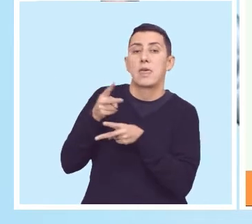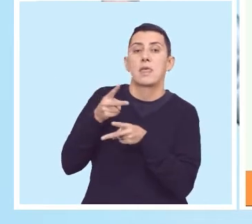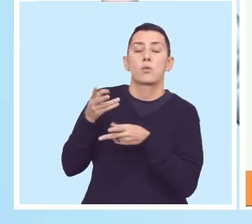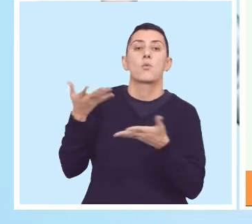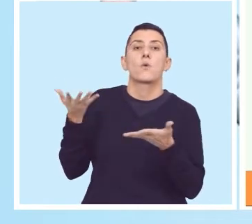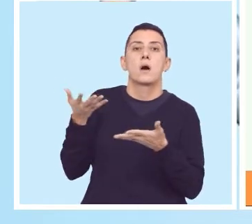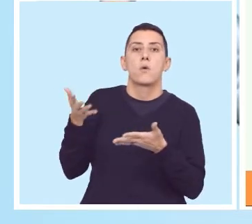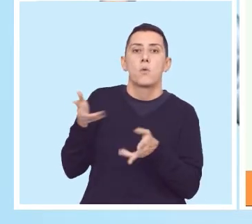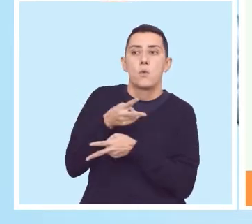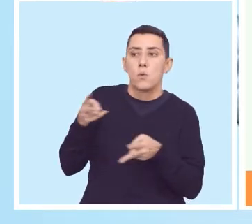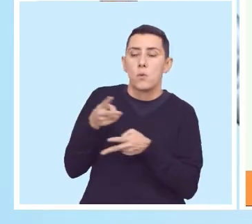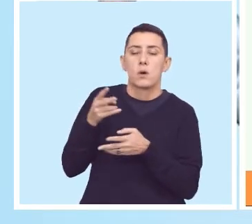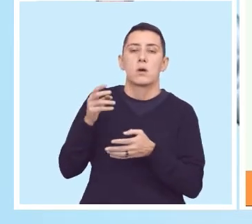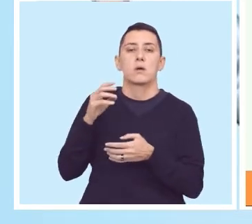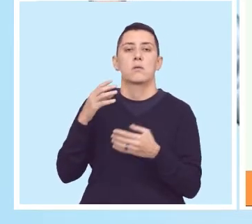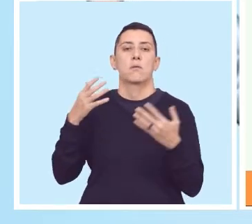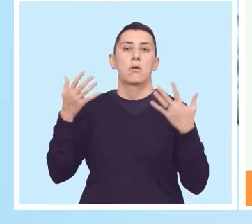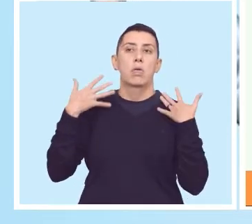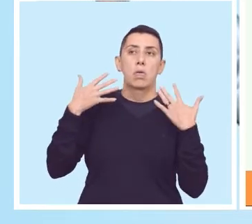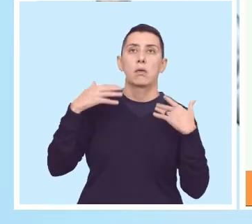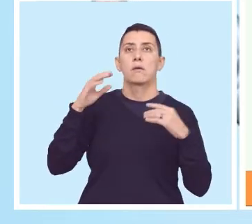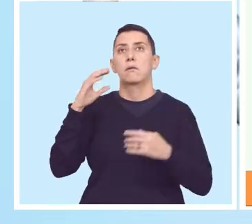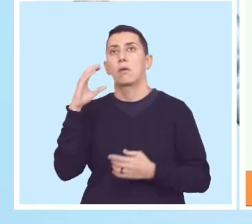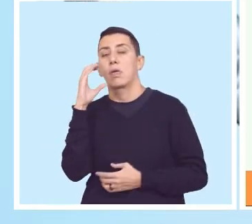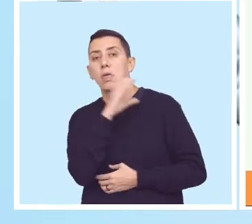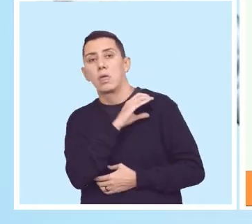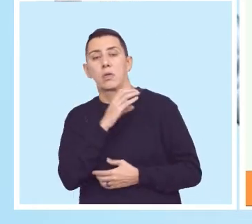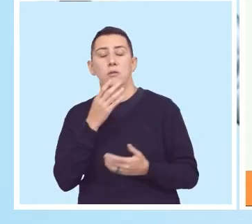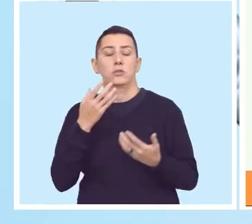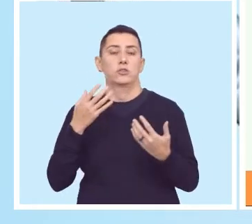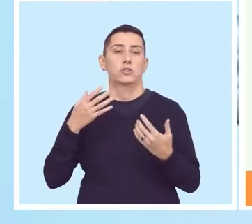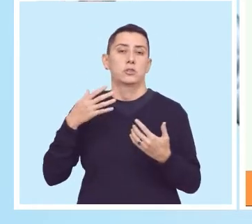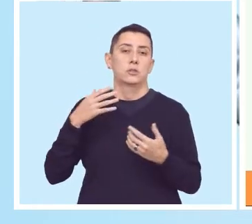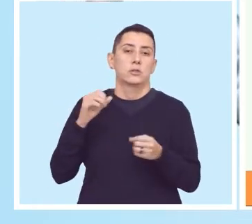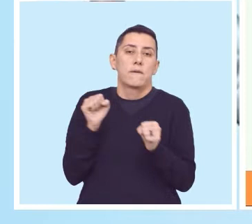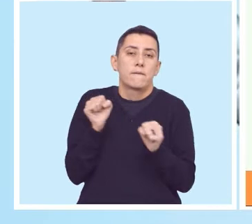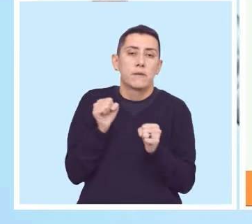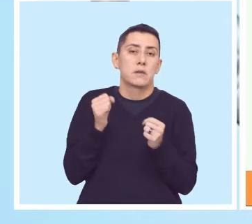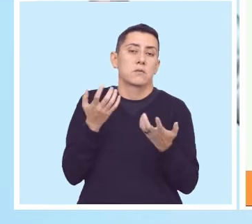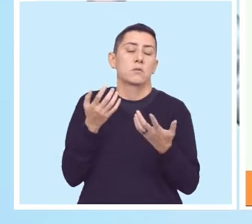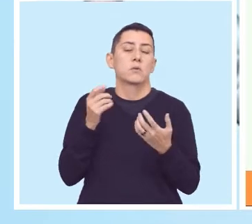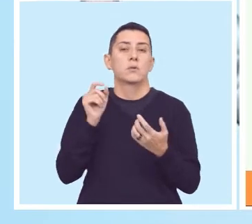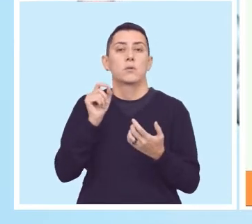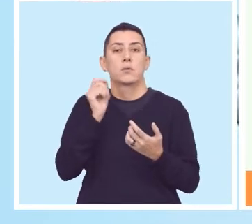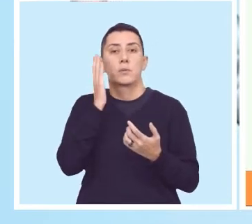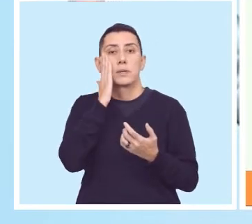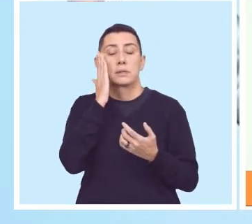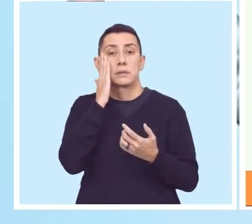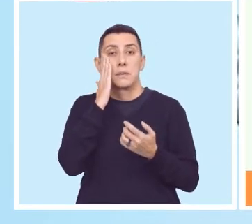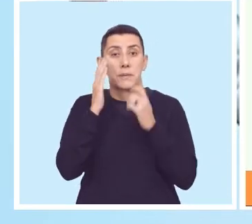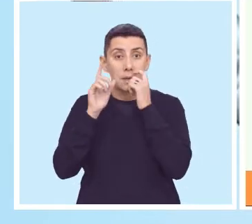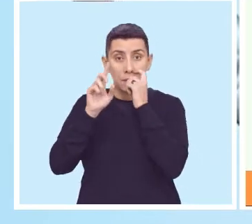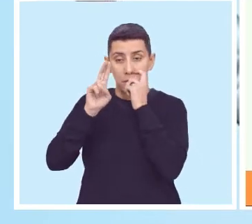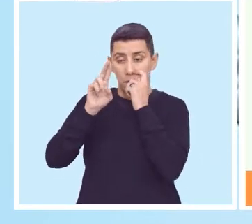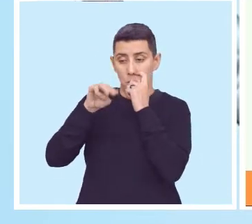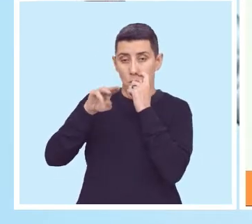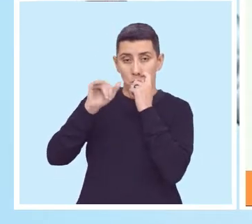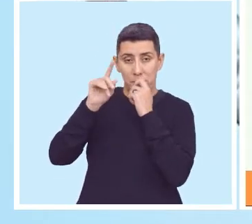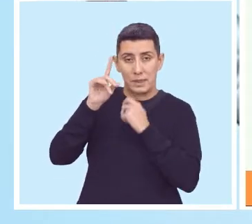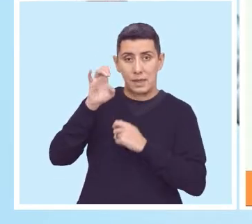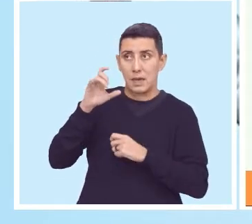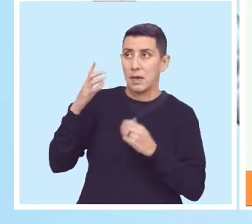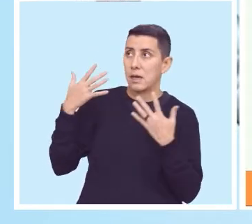é, umidade daquele dia, naquele dia que foi feita aquela missão. Então, tem diversos indicadores